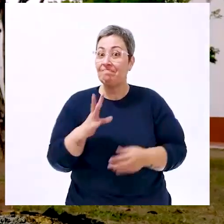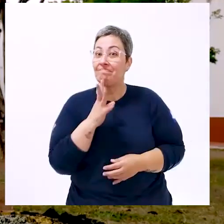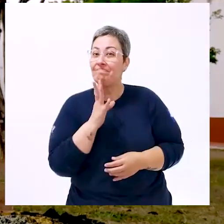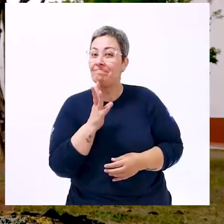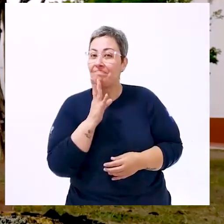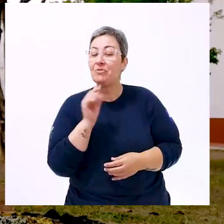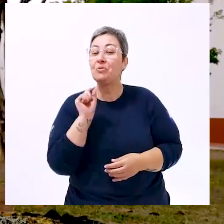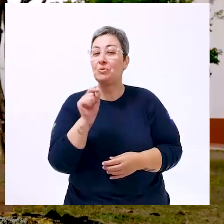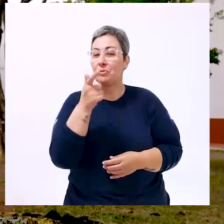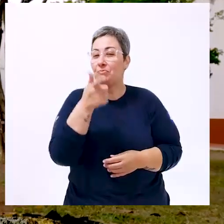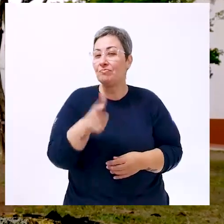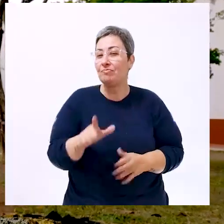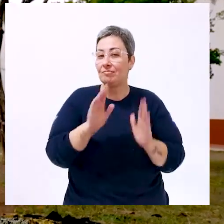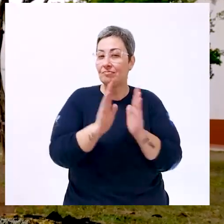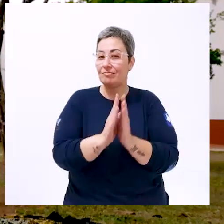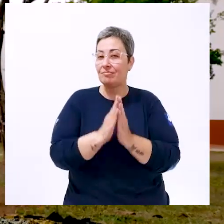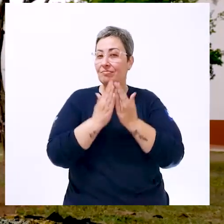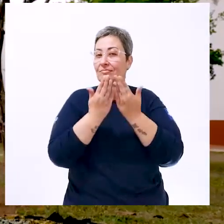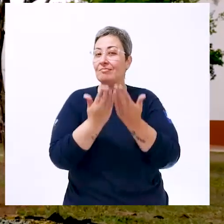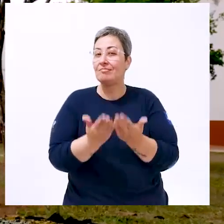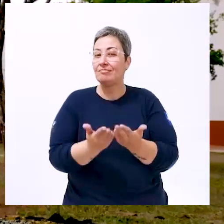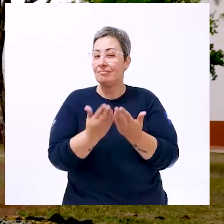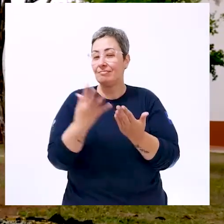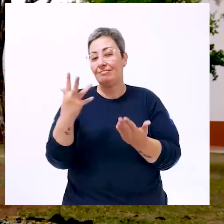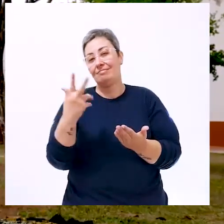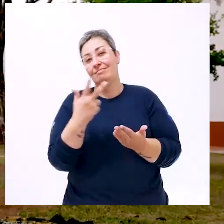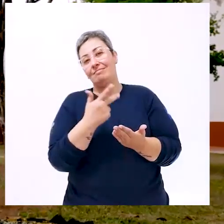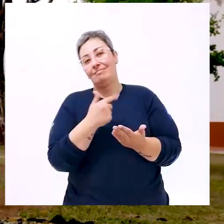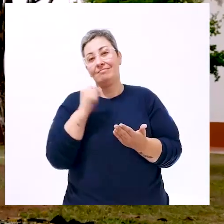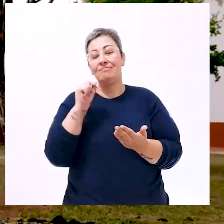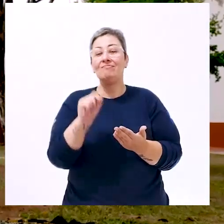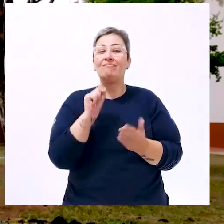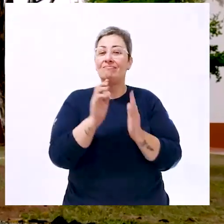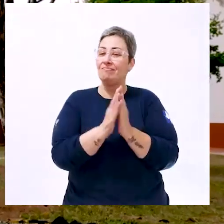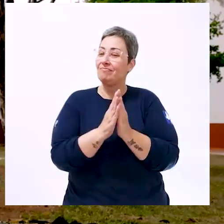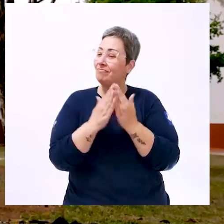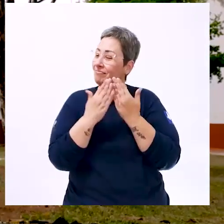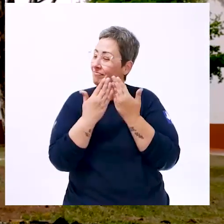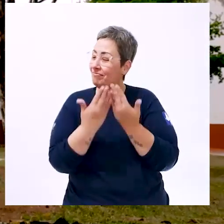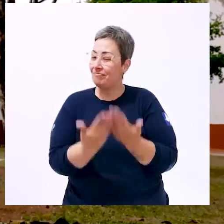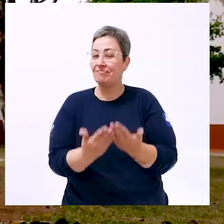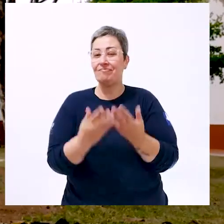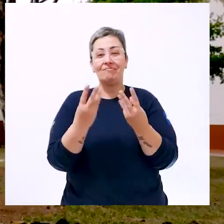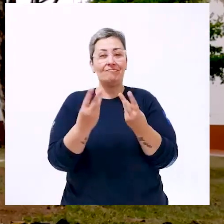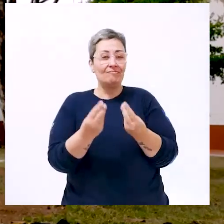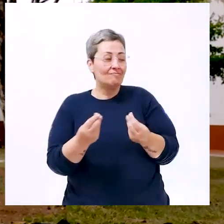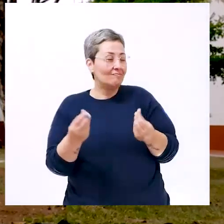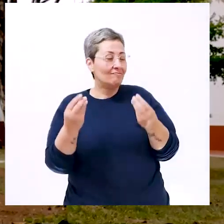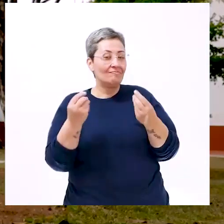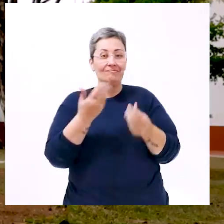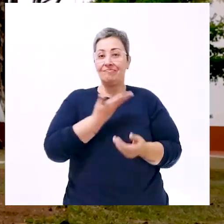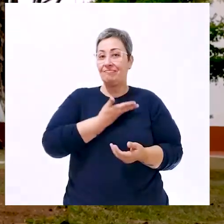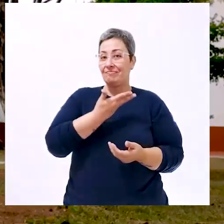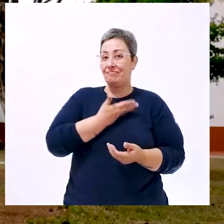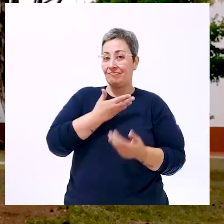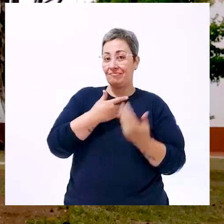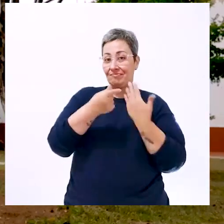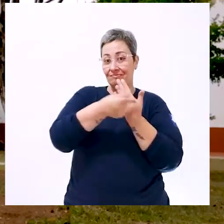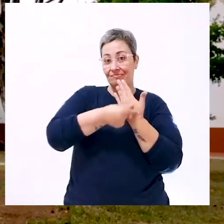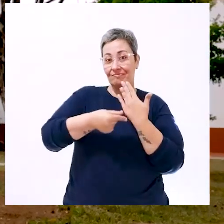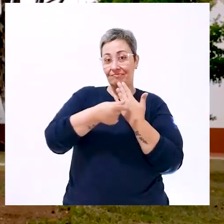Vamos hoje conhecer um livro delicioso, livro muito delicado